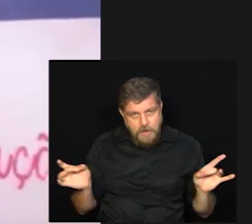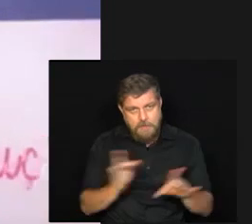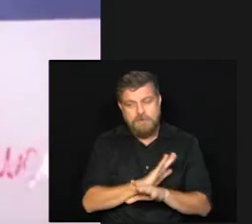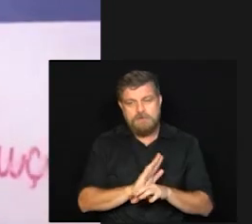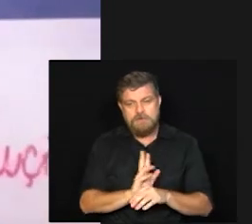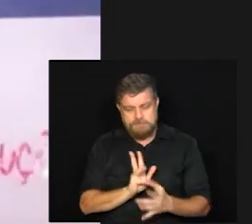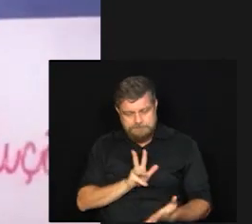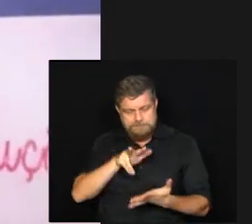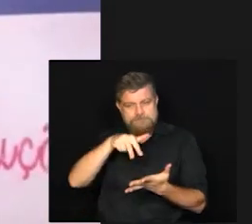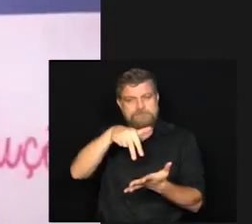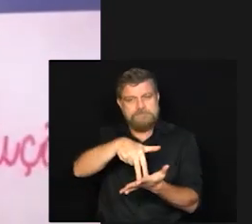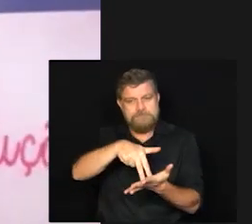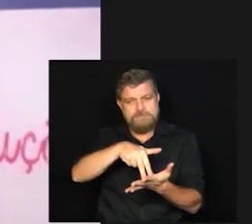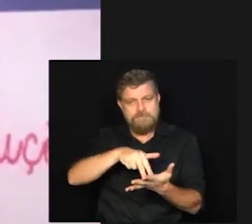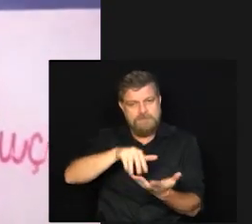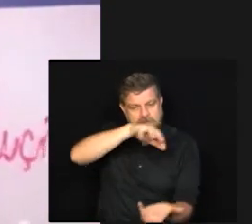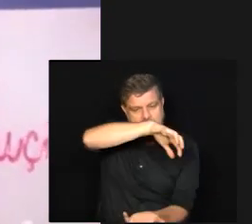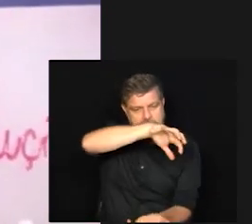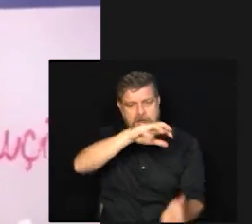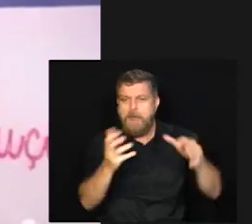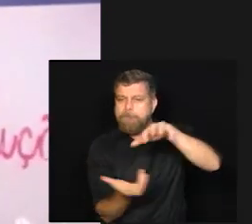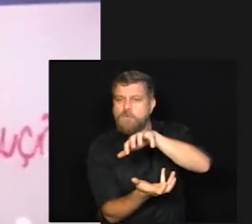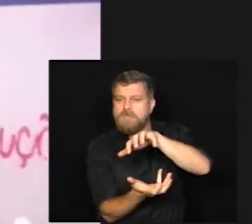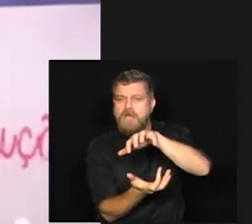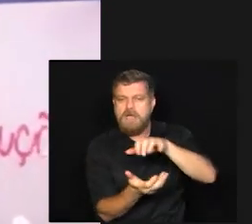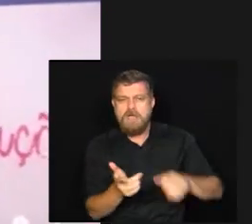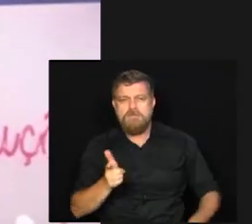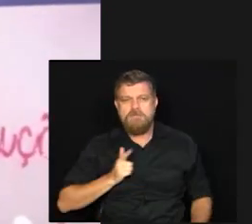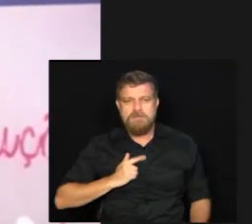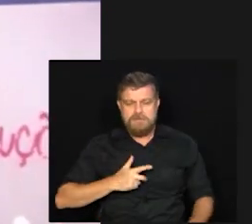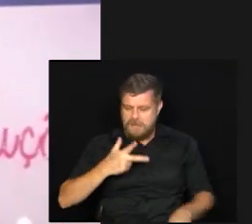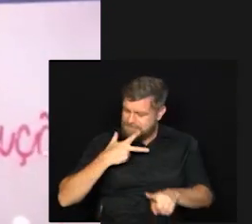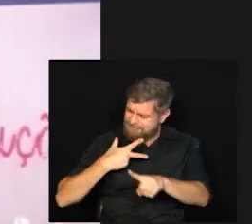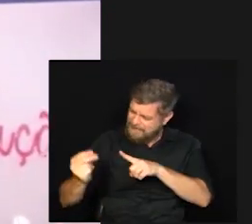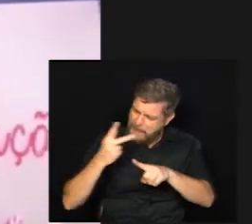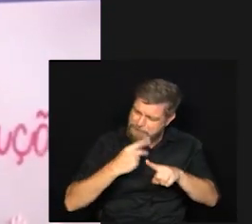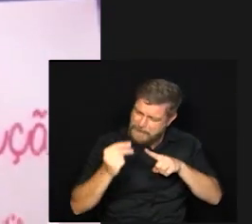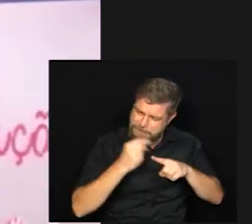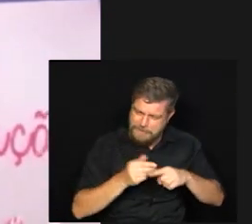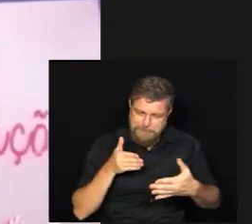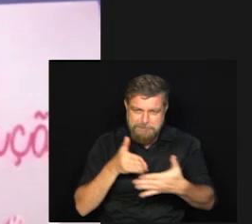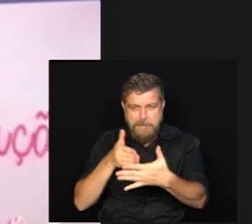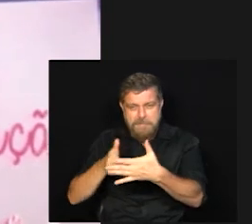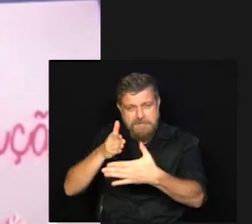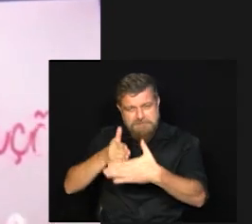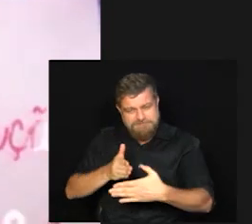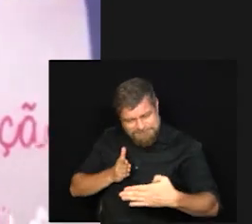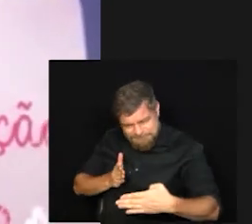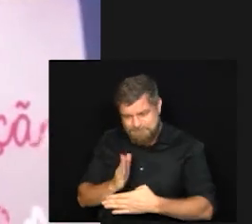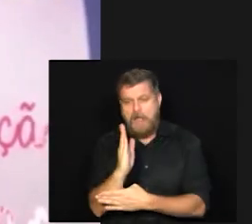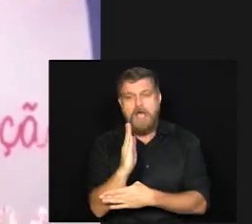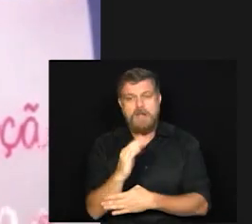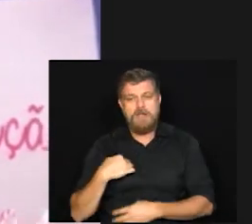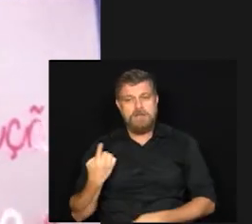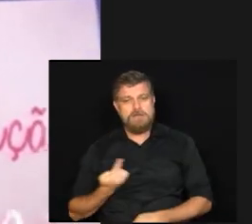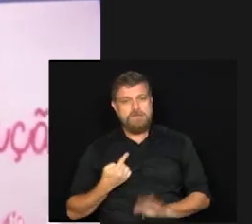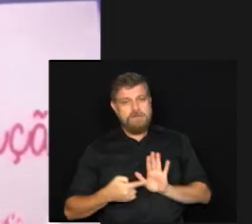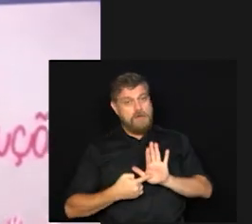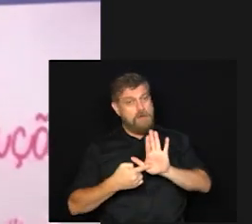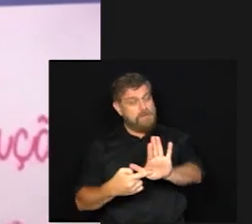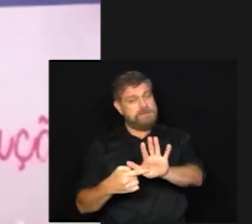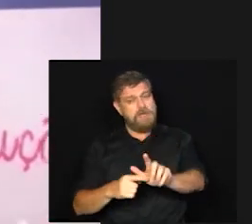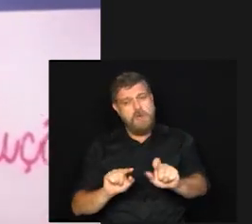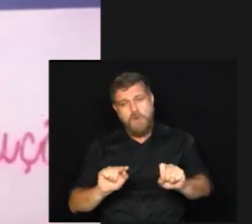para frente e criar a revolução necessária para vencer qualquer batalha. E aí a gente vem justamente mostrando